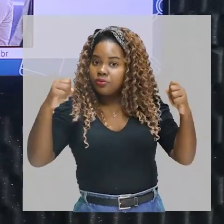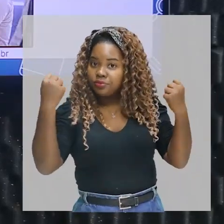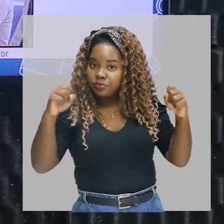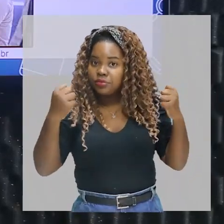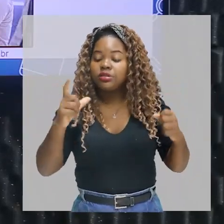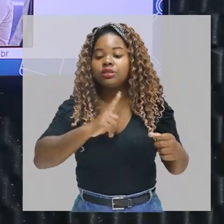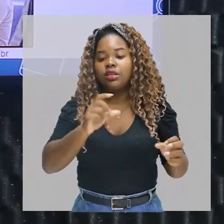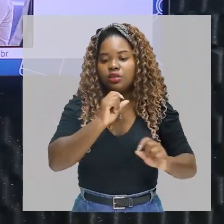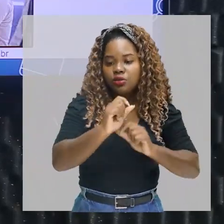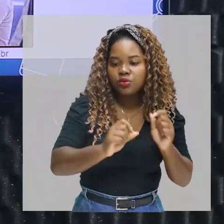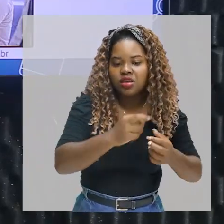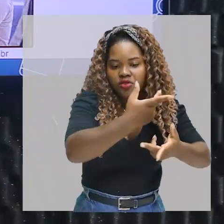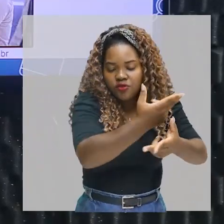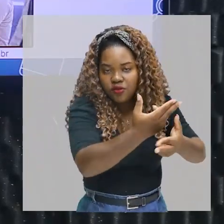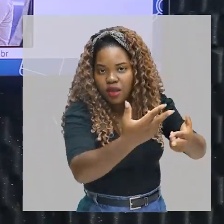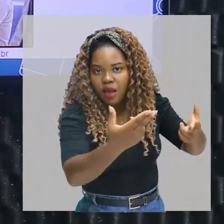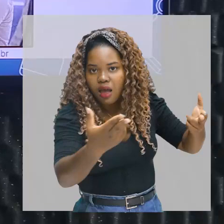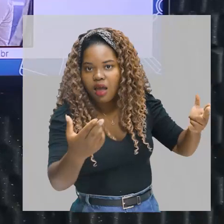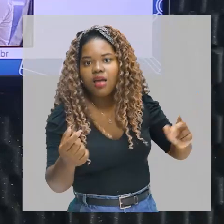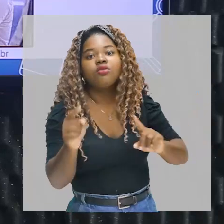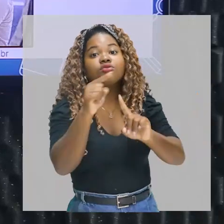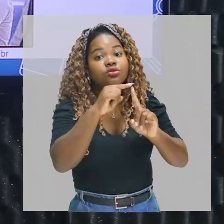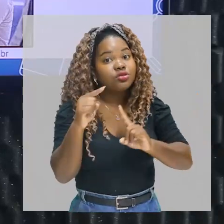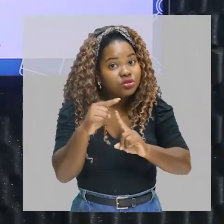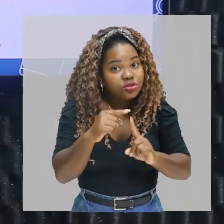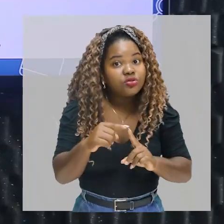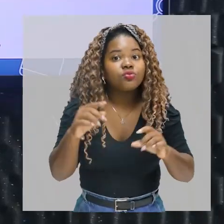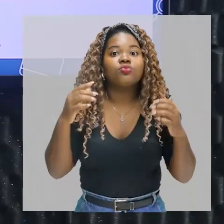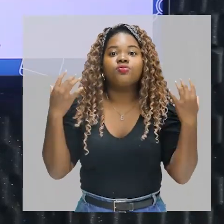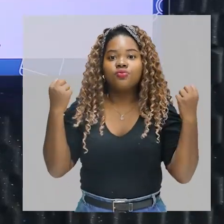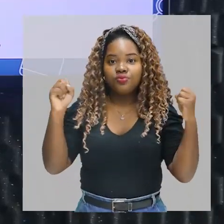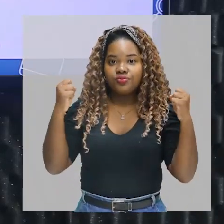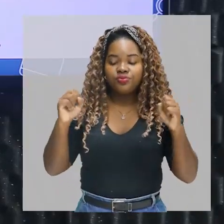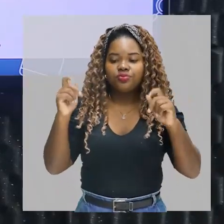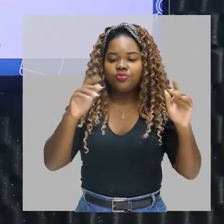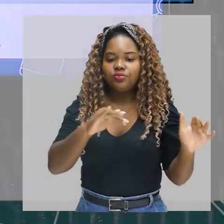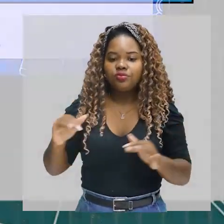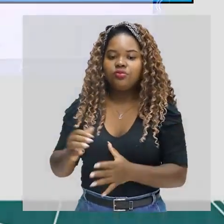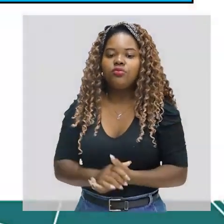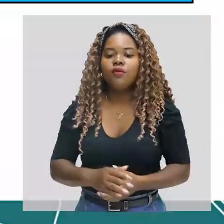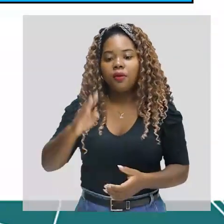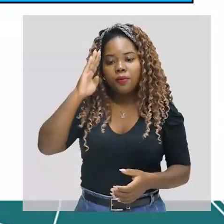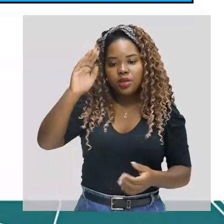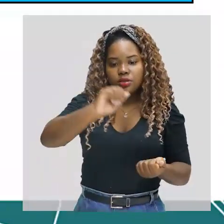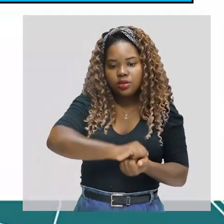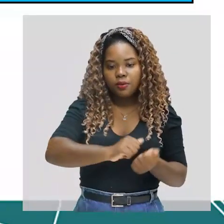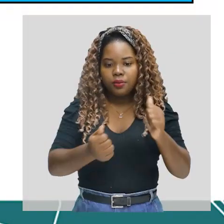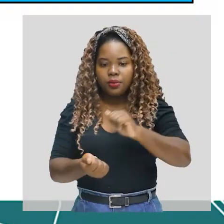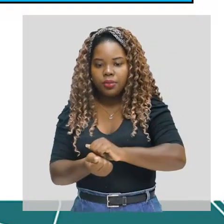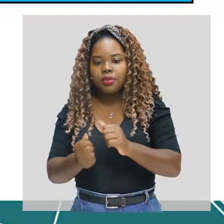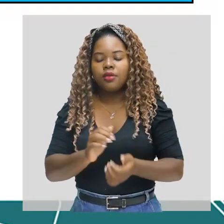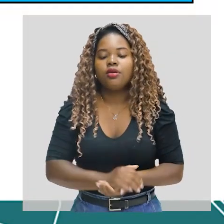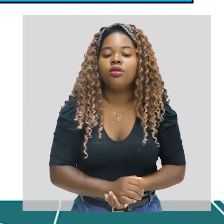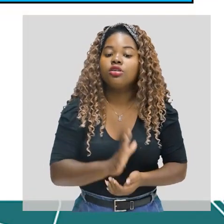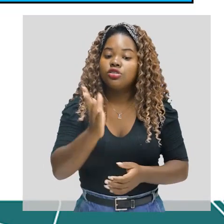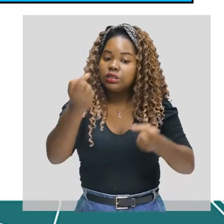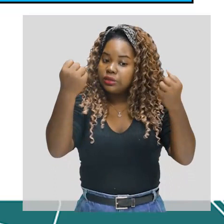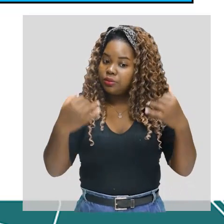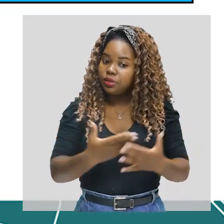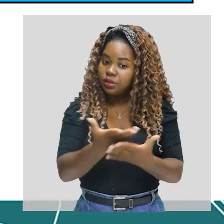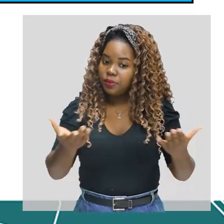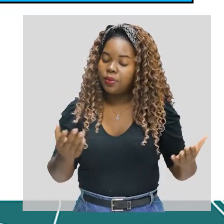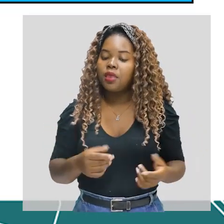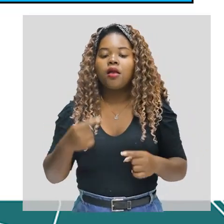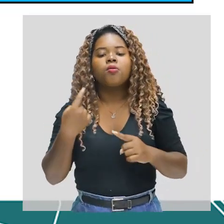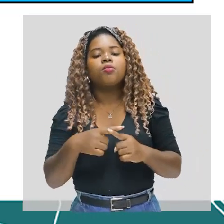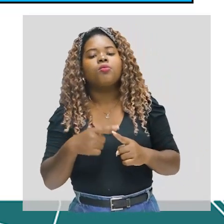ela trabalha essa questão de várias modalidades. Princípio da adaptação. Já falei para vocês. Por